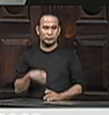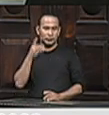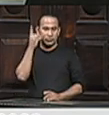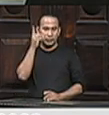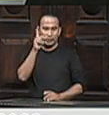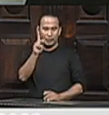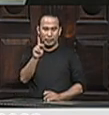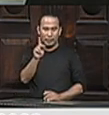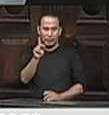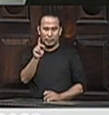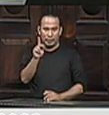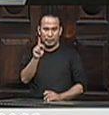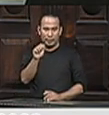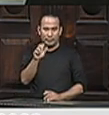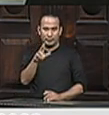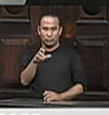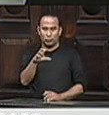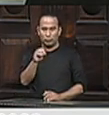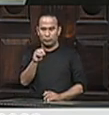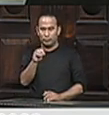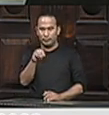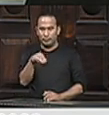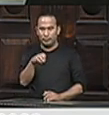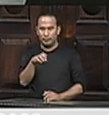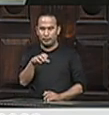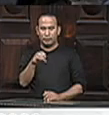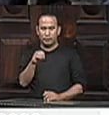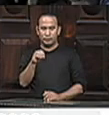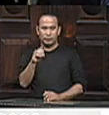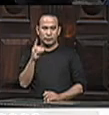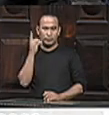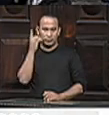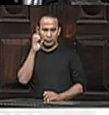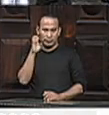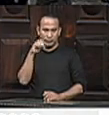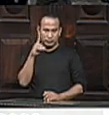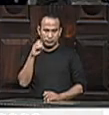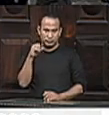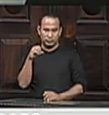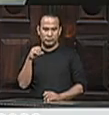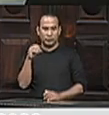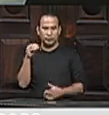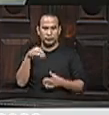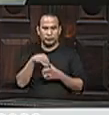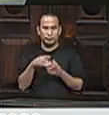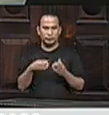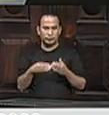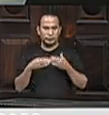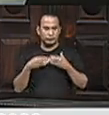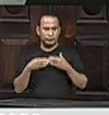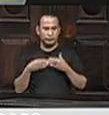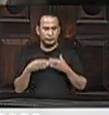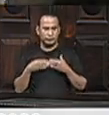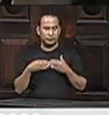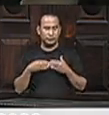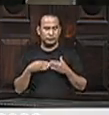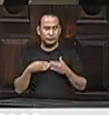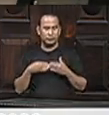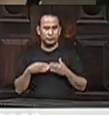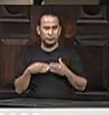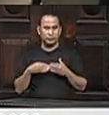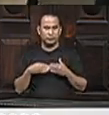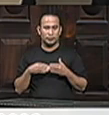estou aqui de plantão para dar o voto divergente. Pela Comissão de Orçamento, Finanças, Fiscalização